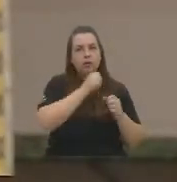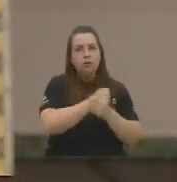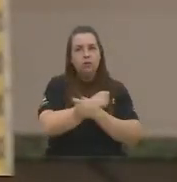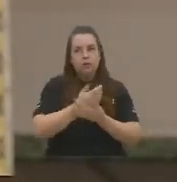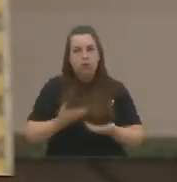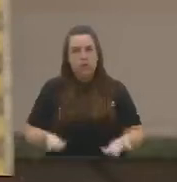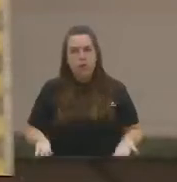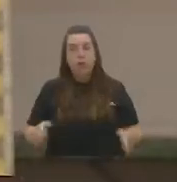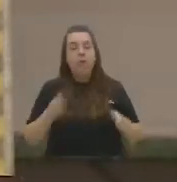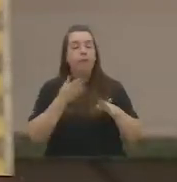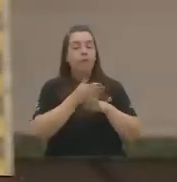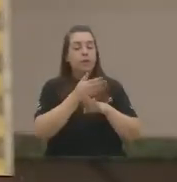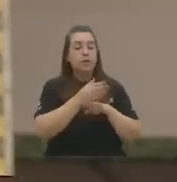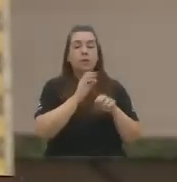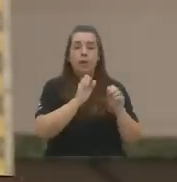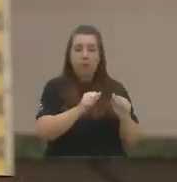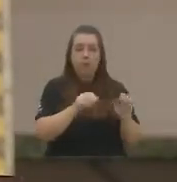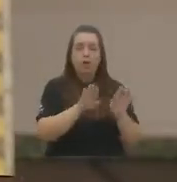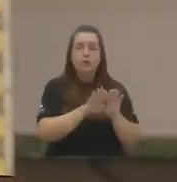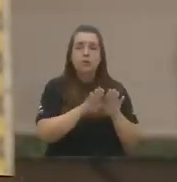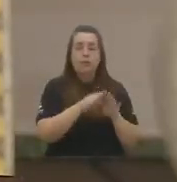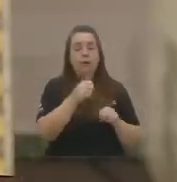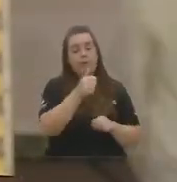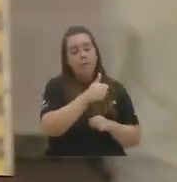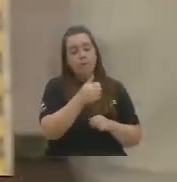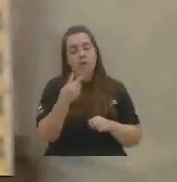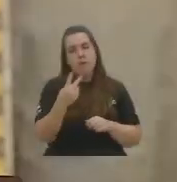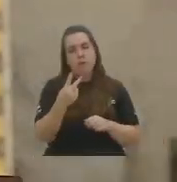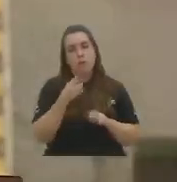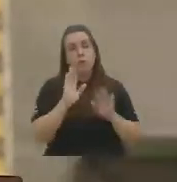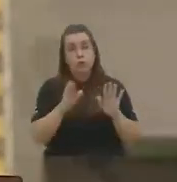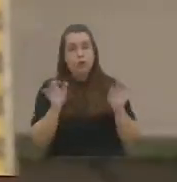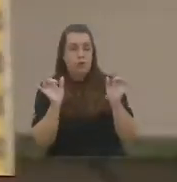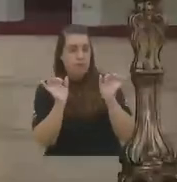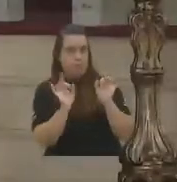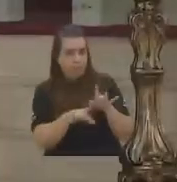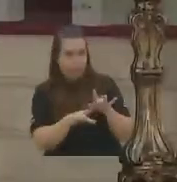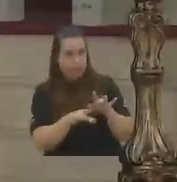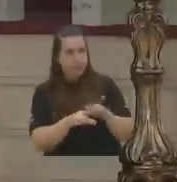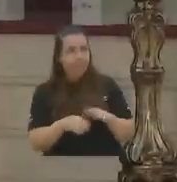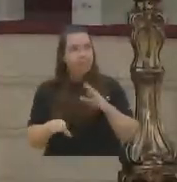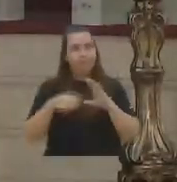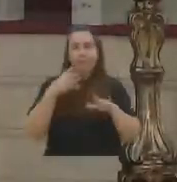também pode participar da primeira e segunda etapas, que já finalizou. Cantemos.